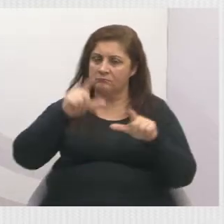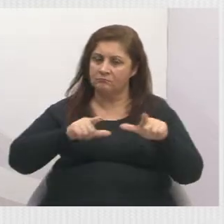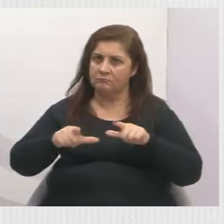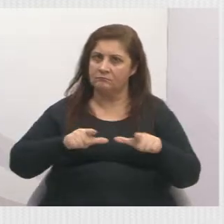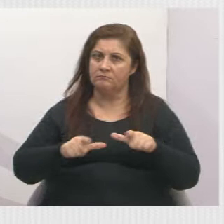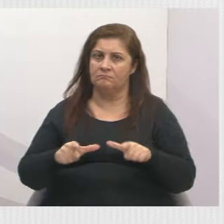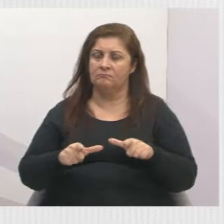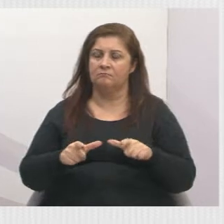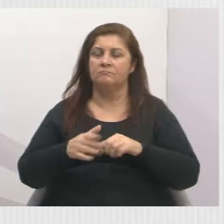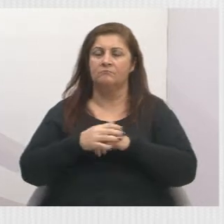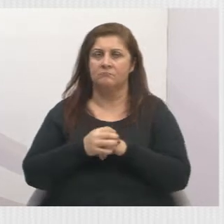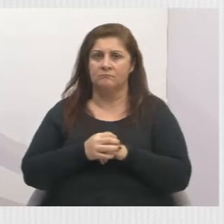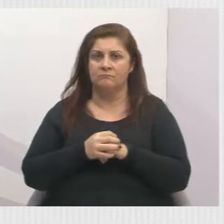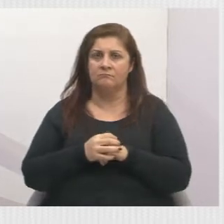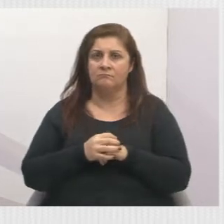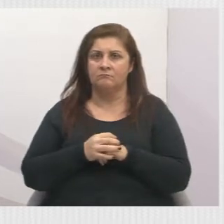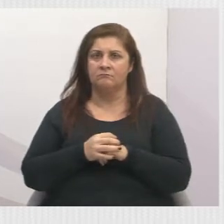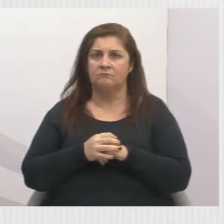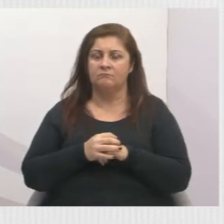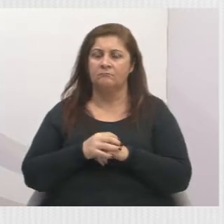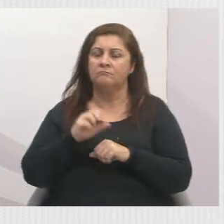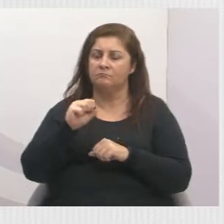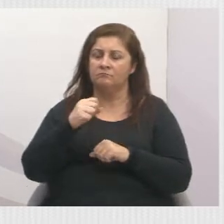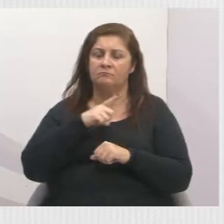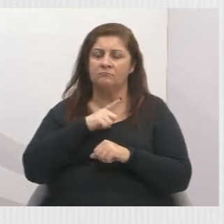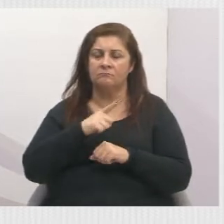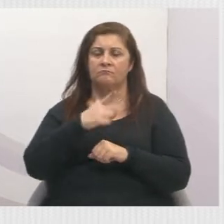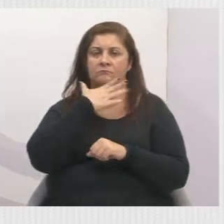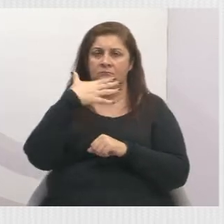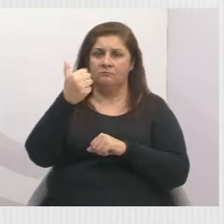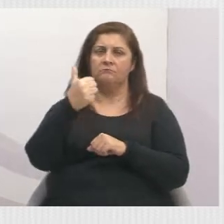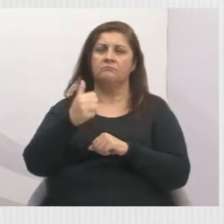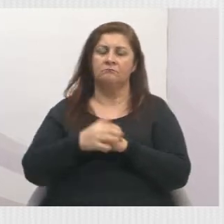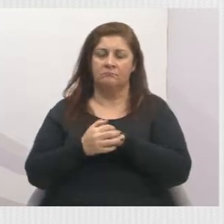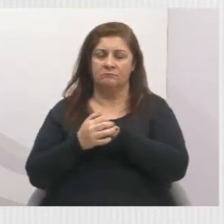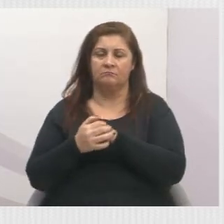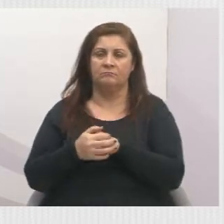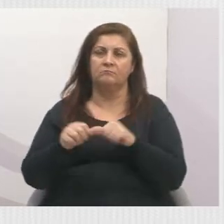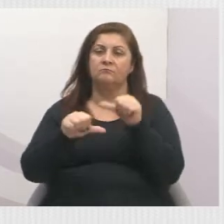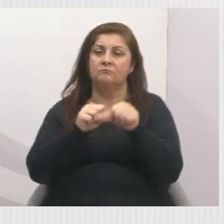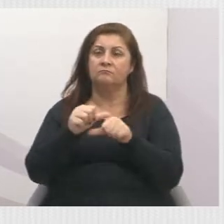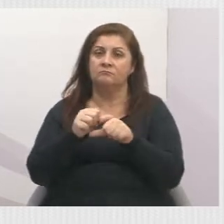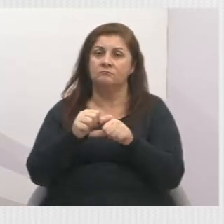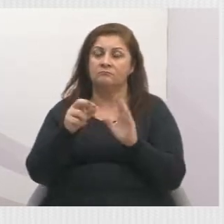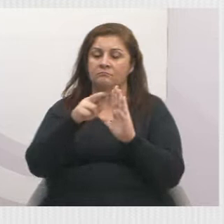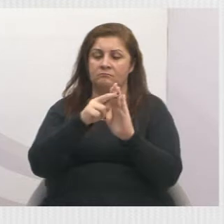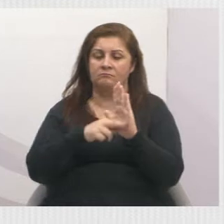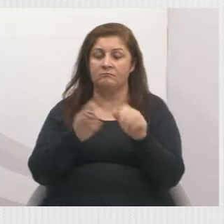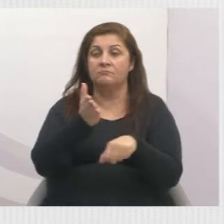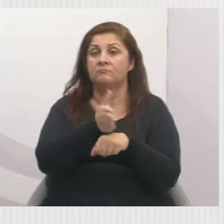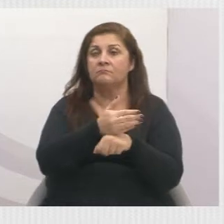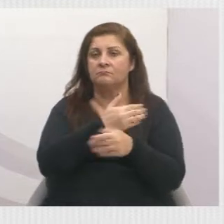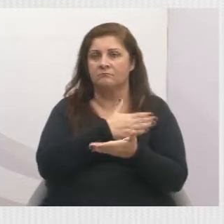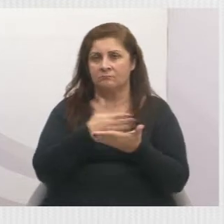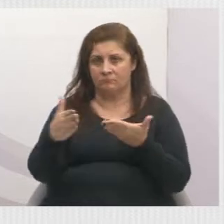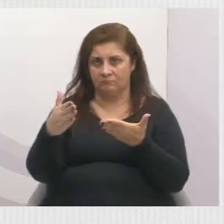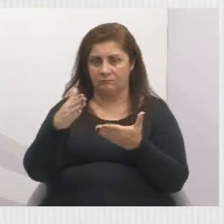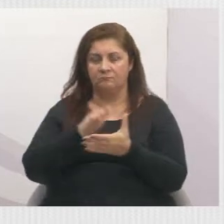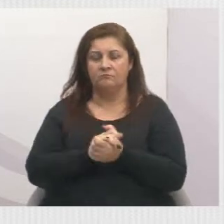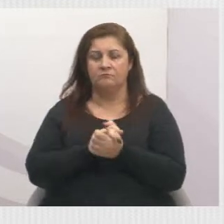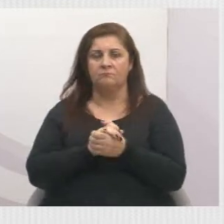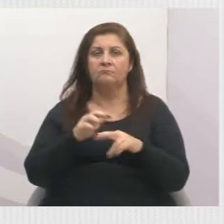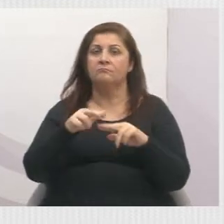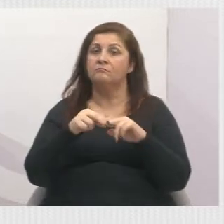hoje são servidores, eles serão beneficiados e alteraremos a regra antes que elas entrem em vigor, por isso a